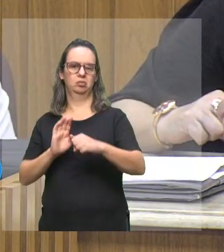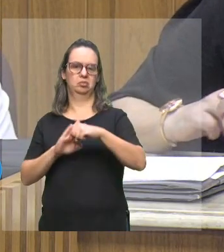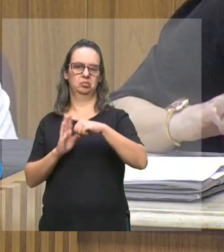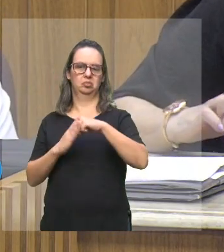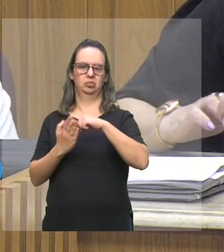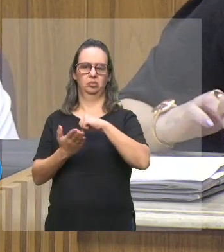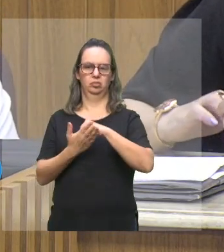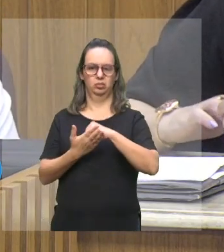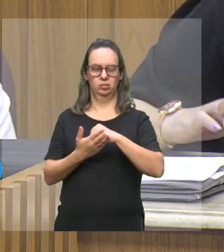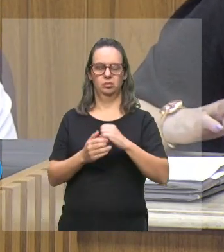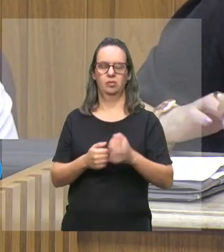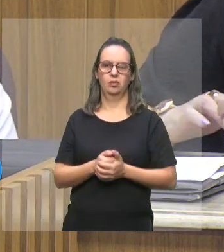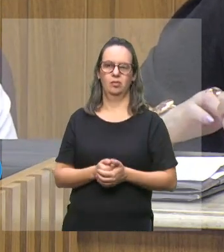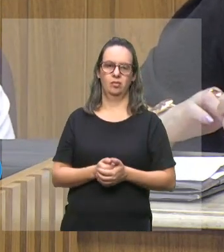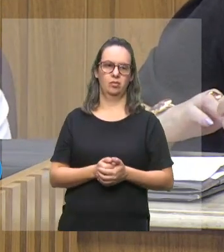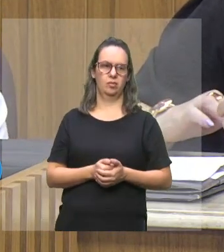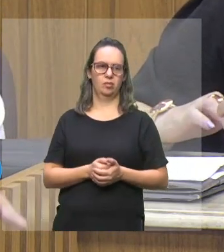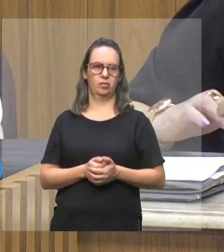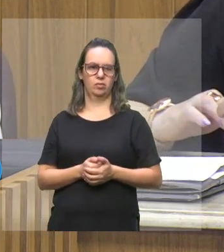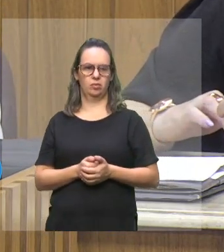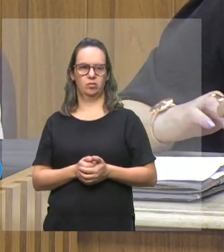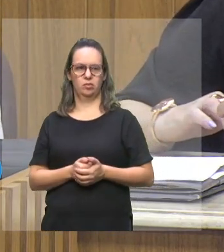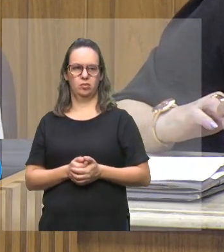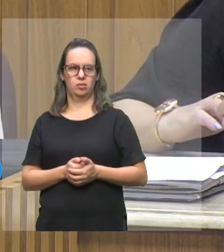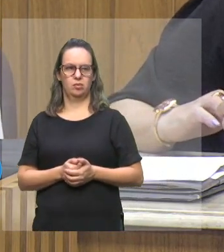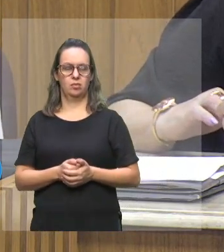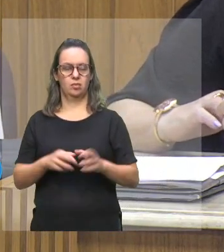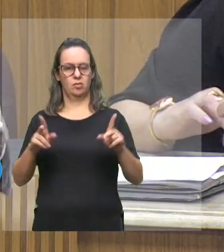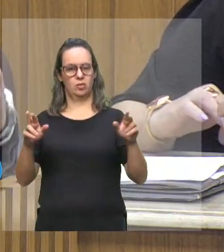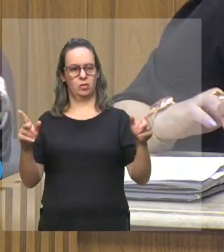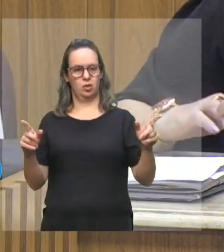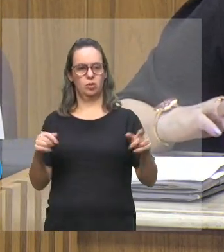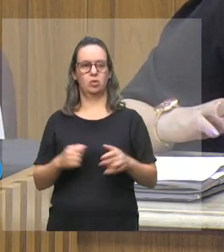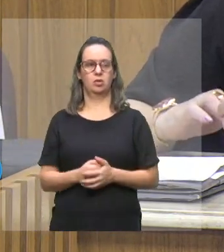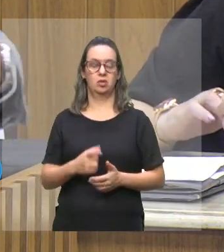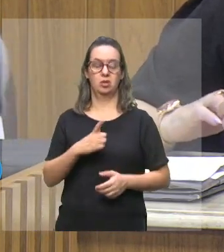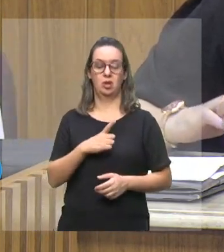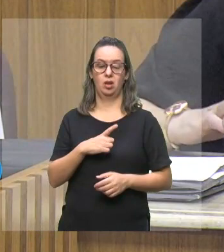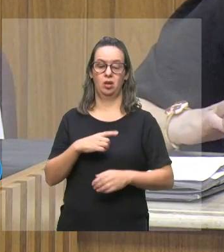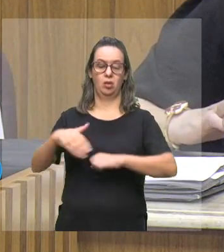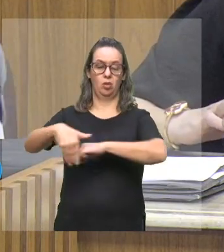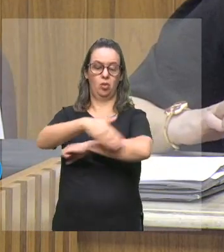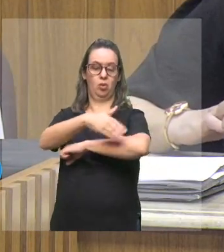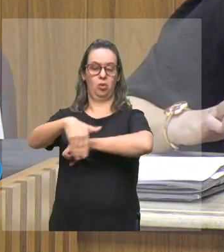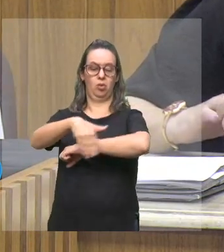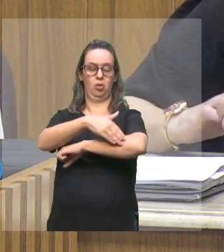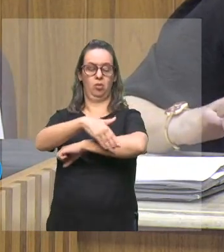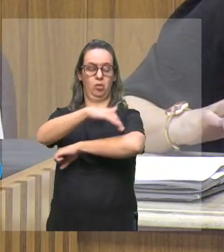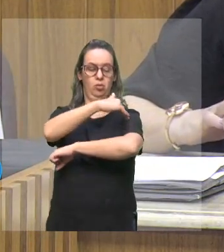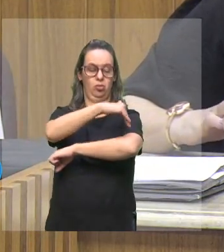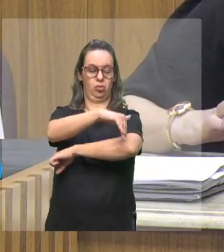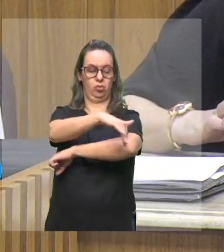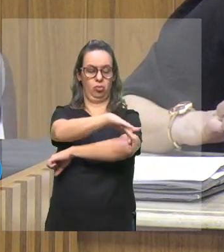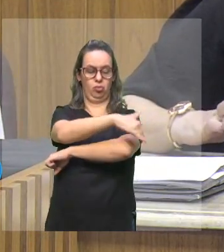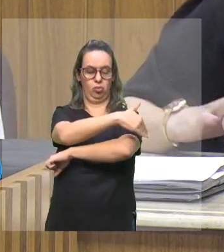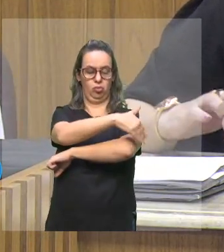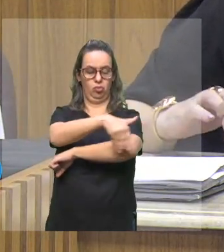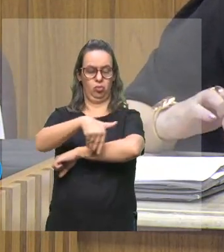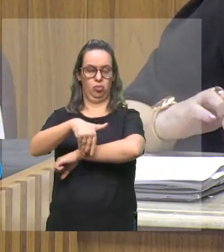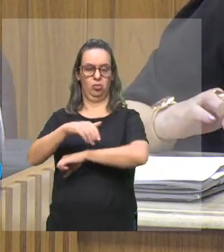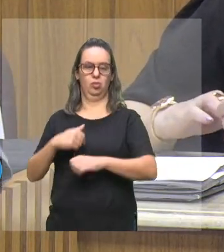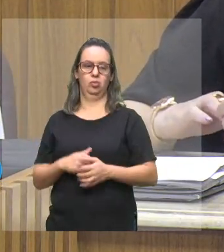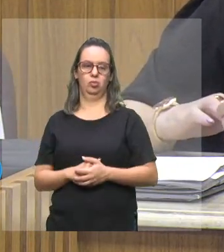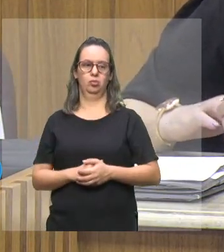de Teixeira de Camargo, desculpe, ali as vias que entrelaçam essas duas ruas, que são